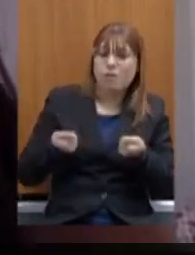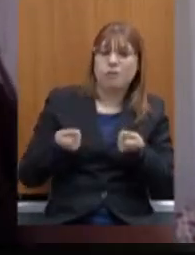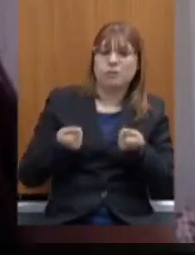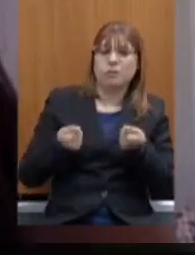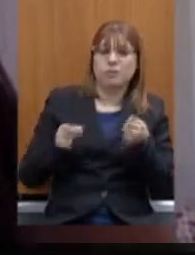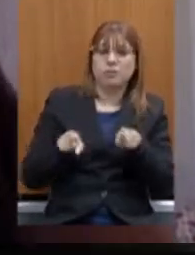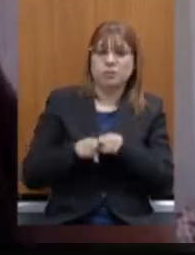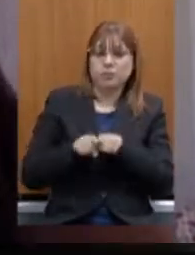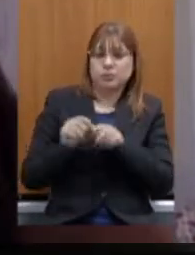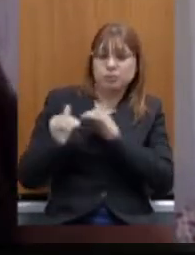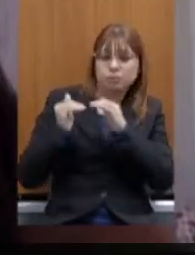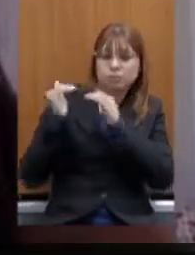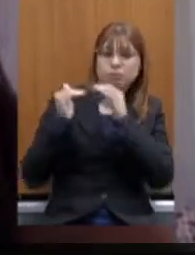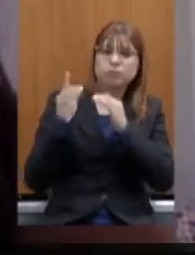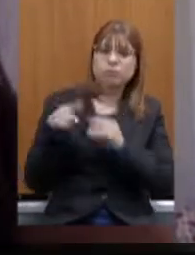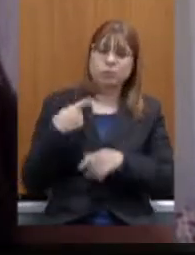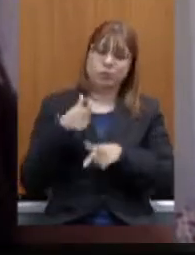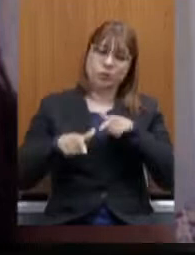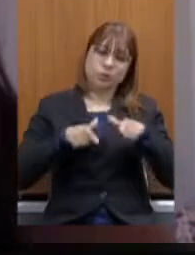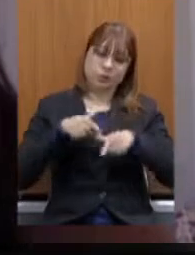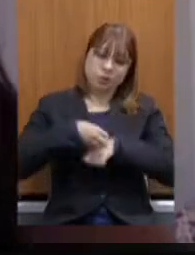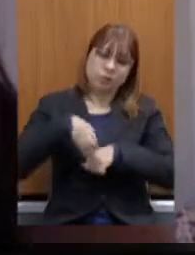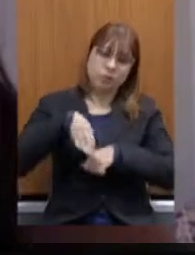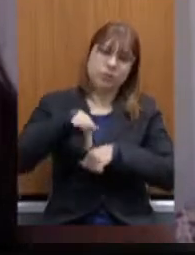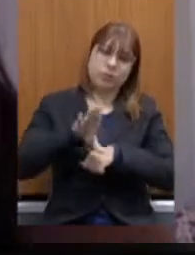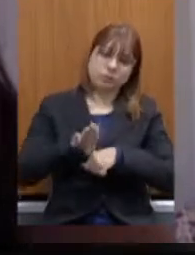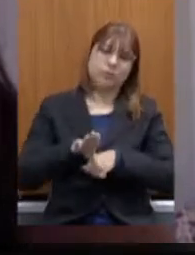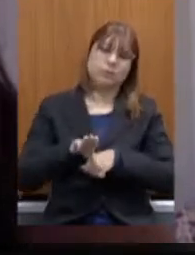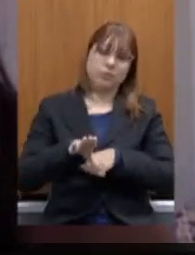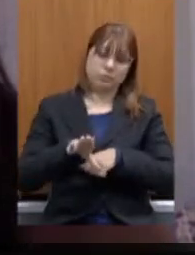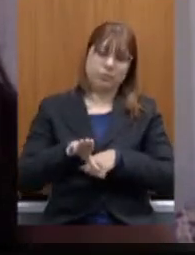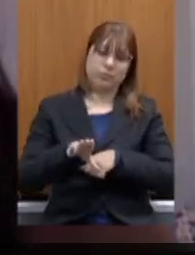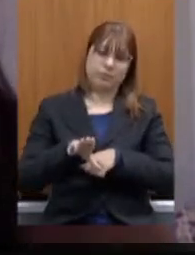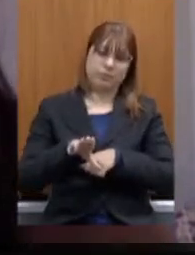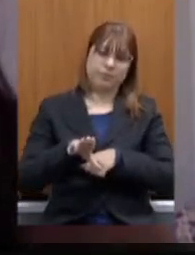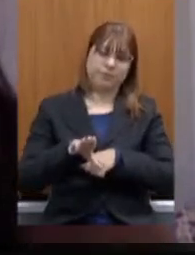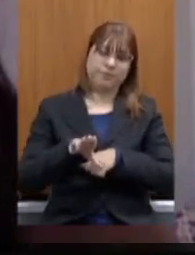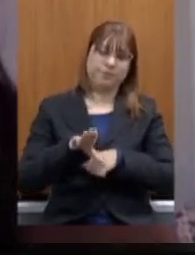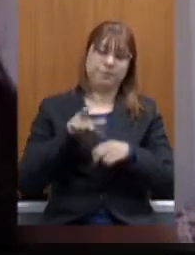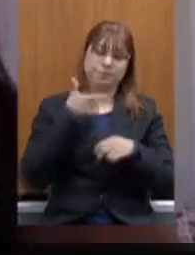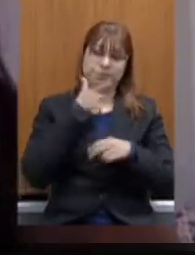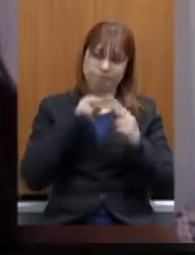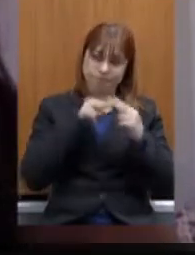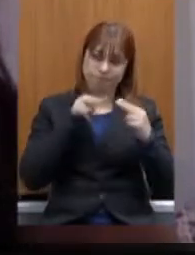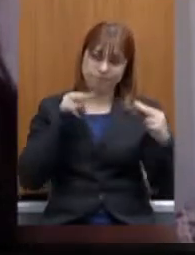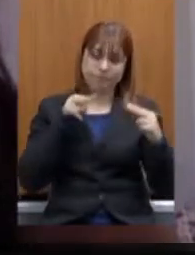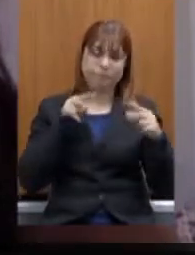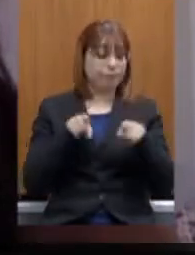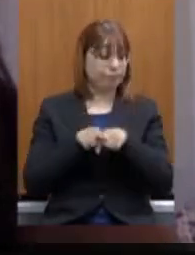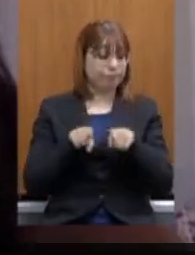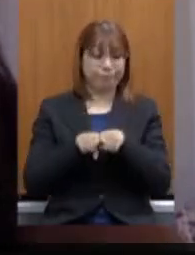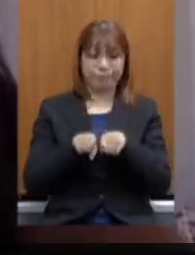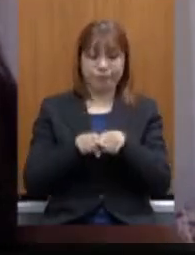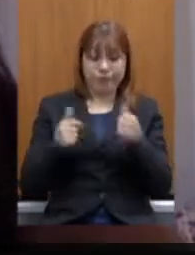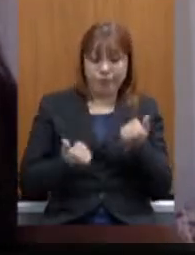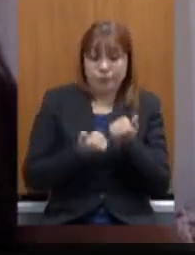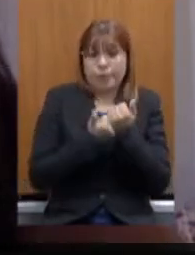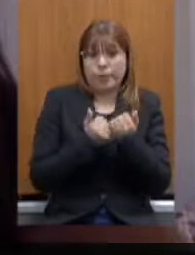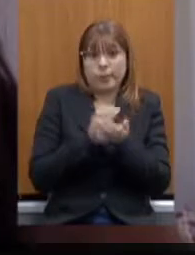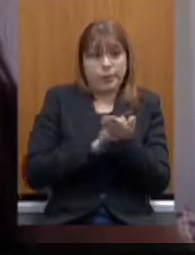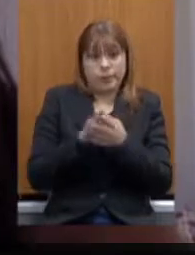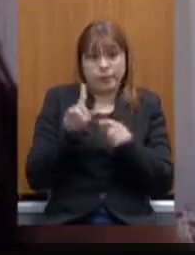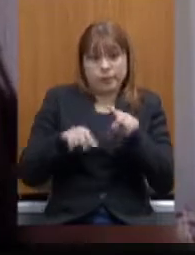para transpor nossas atividades didáticas do trabalho remoto como também não temos tido apoio